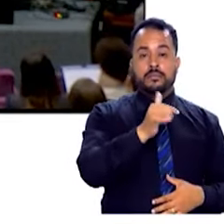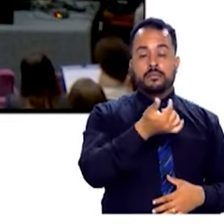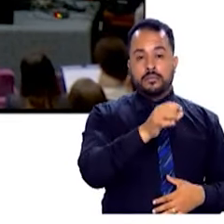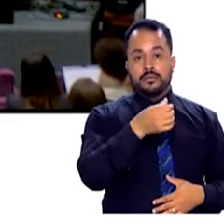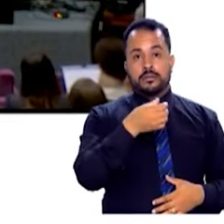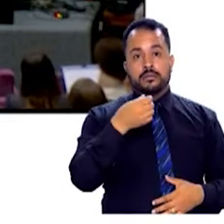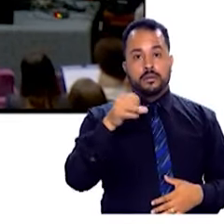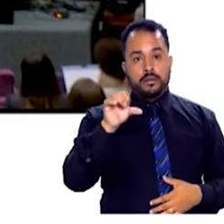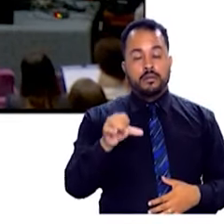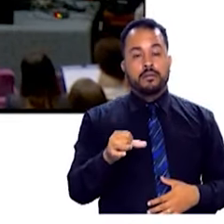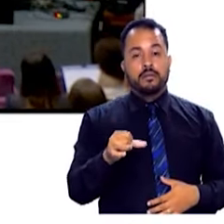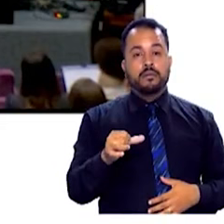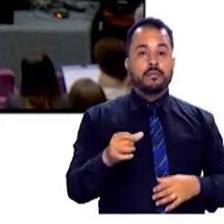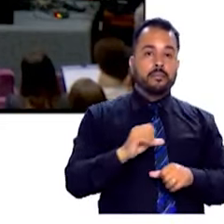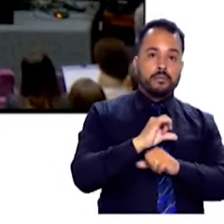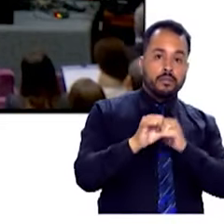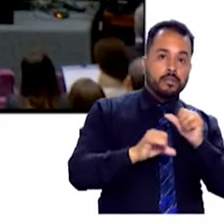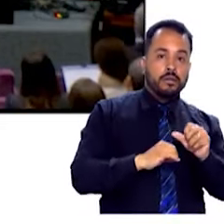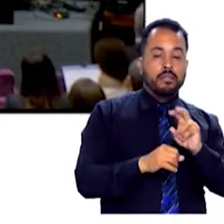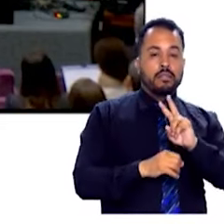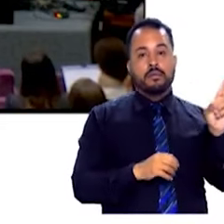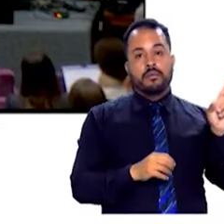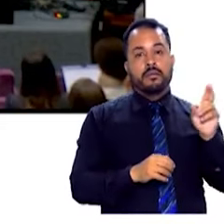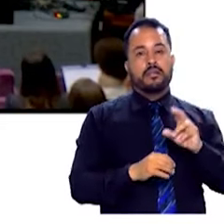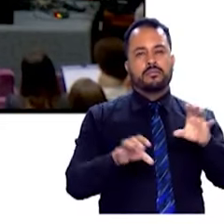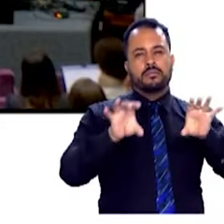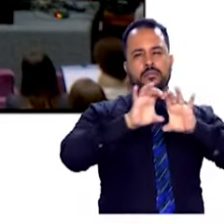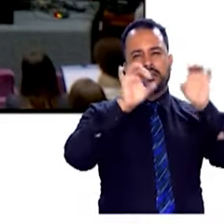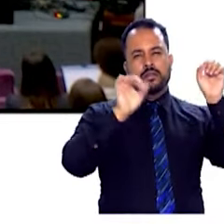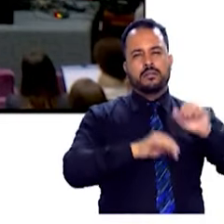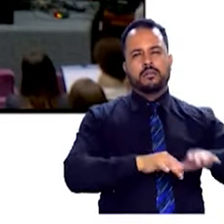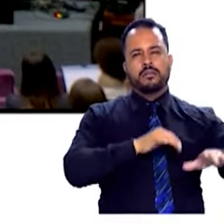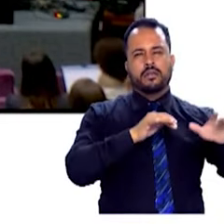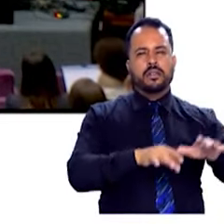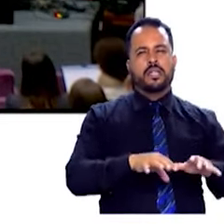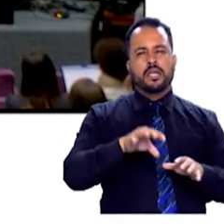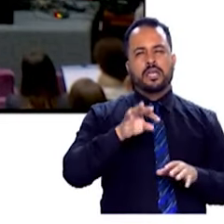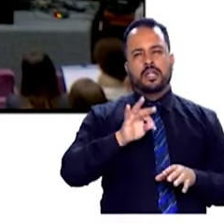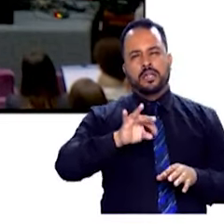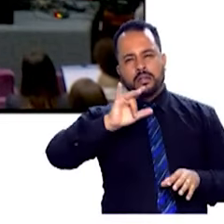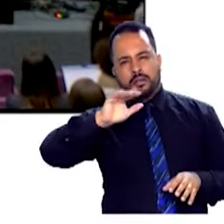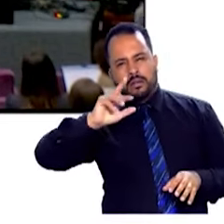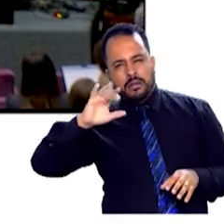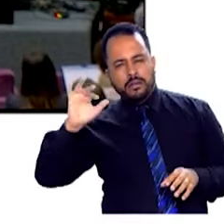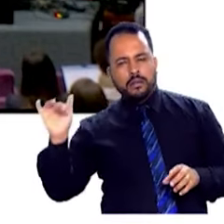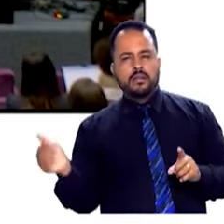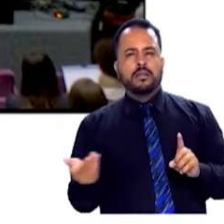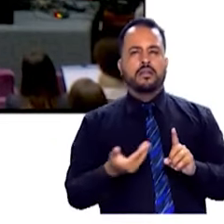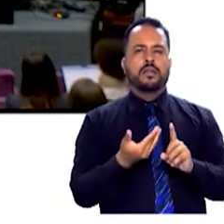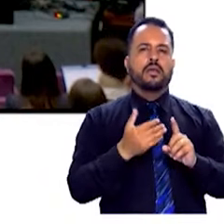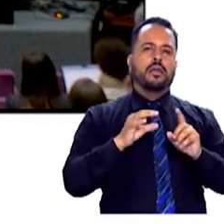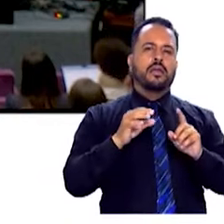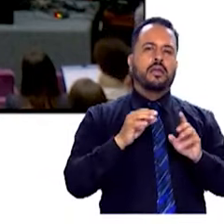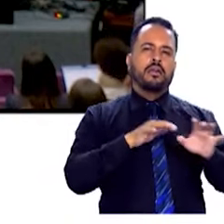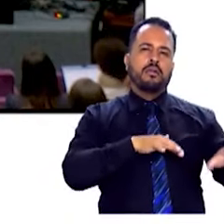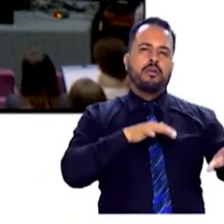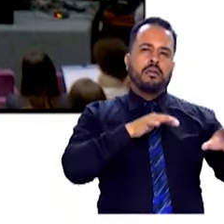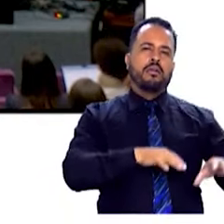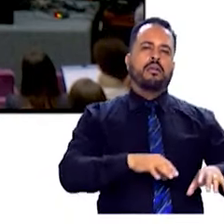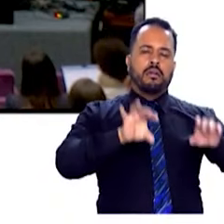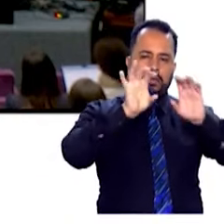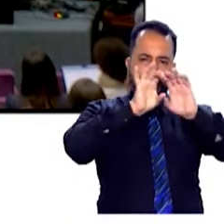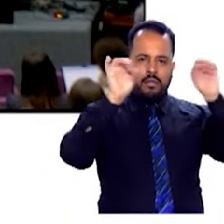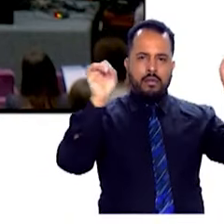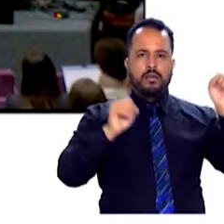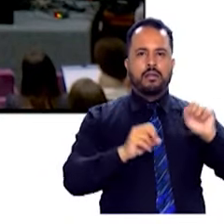a mudança de nome da suprema corte a suprema corte britânica que hoje se chama uk Supreme Court suprema cour do Reino Unido era na verdade teve as